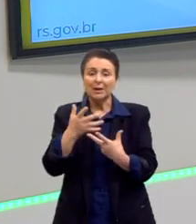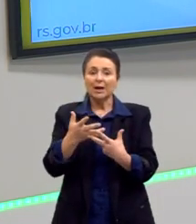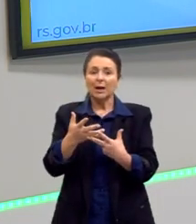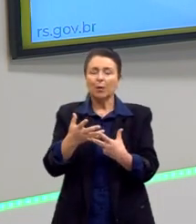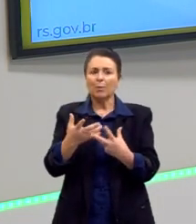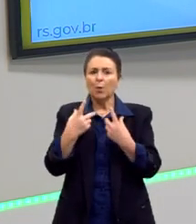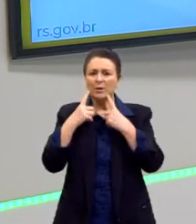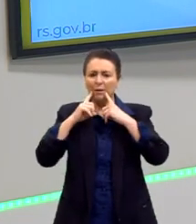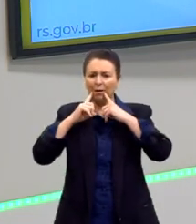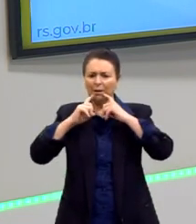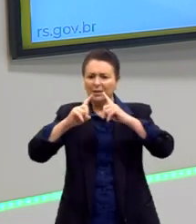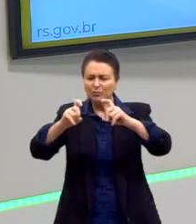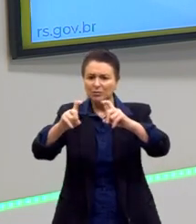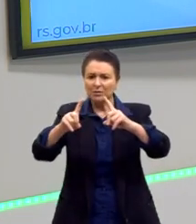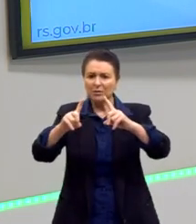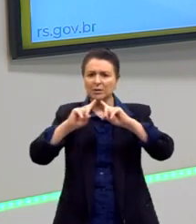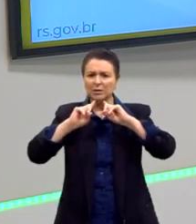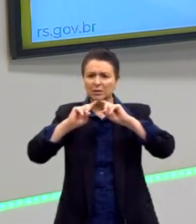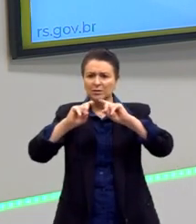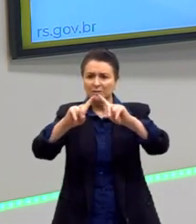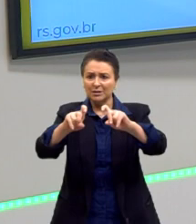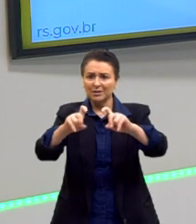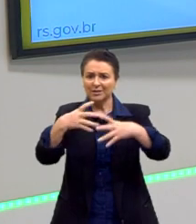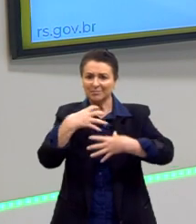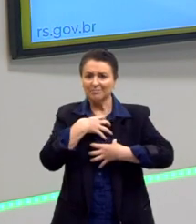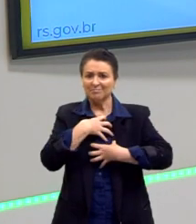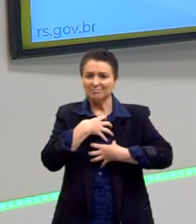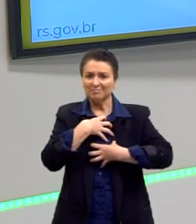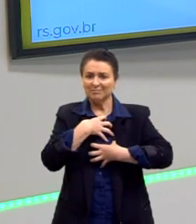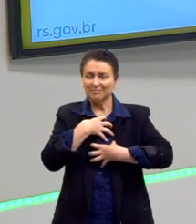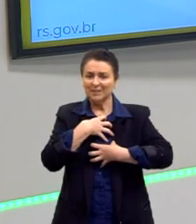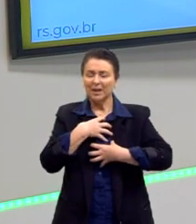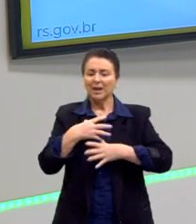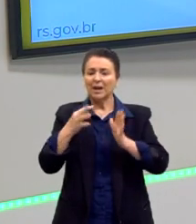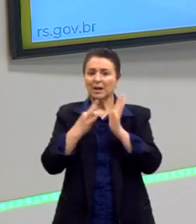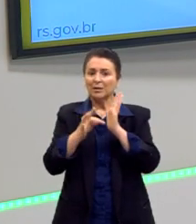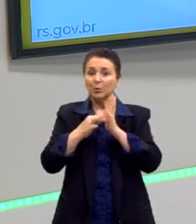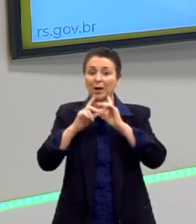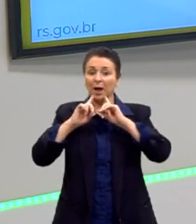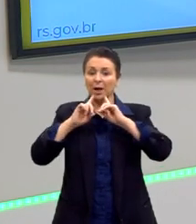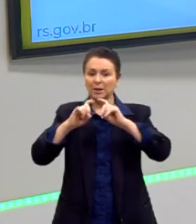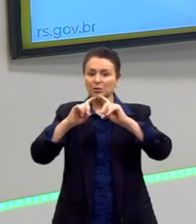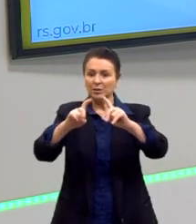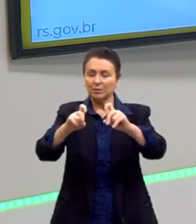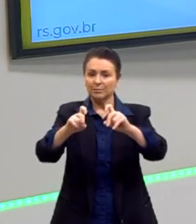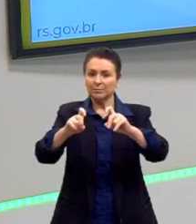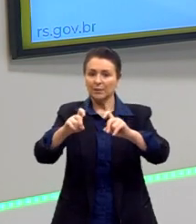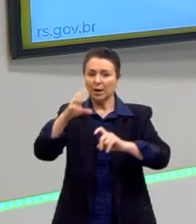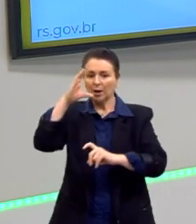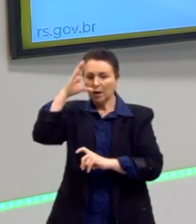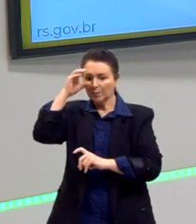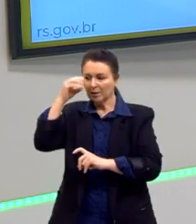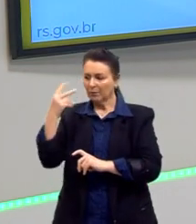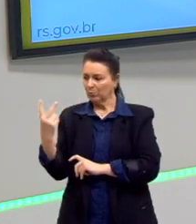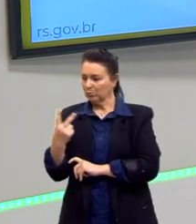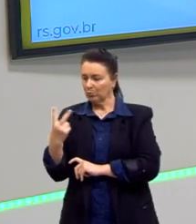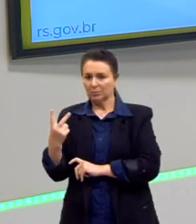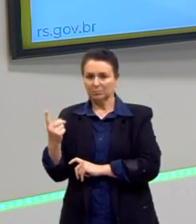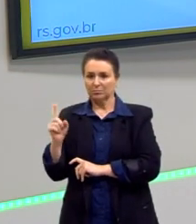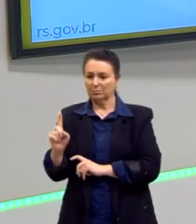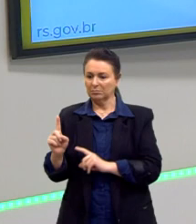crítica né E sempre quando a gente fala crítica a teoria crítica é observar os dois lados né